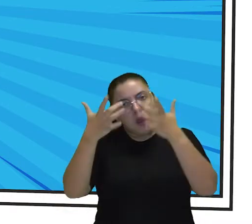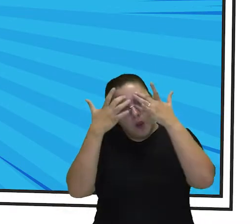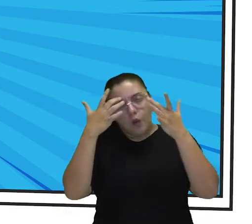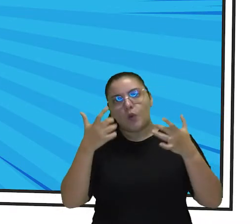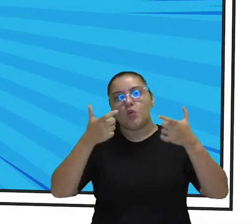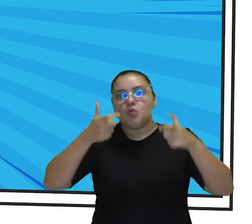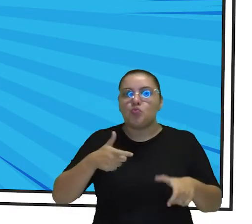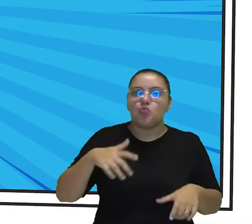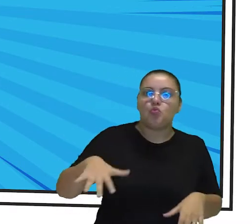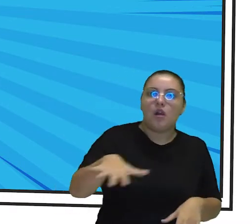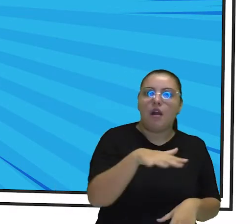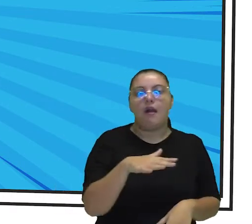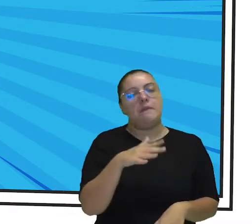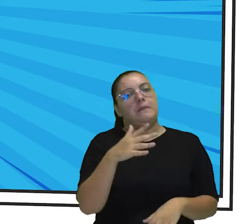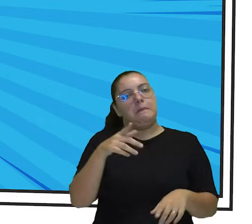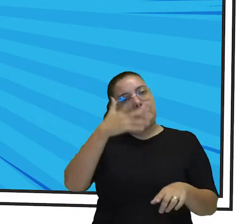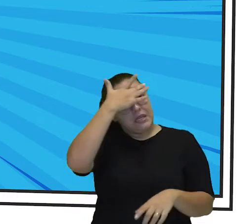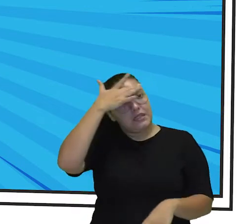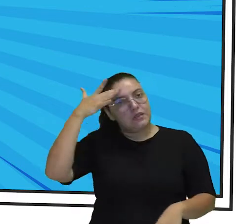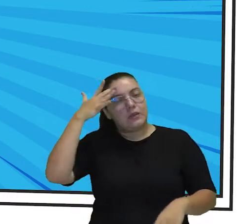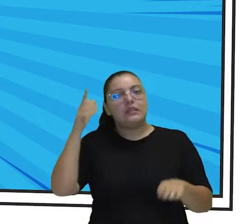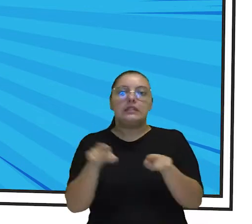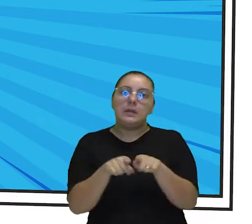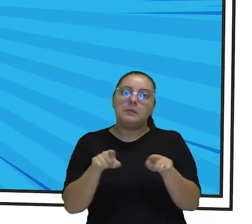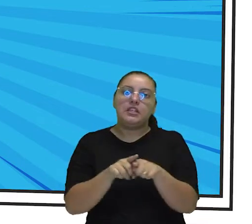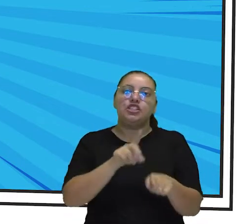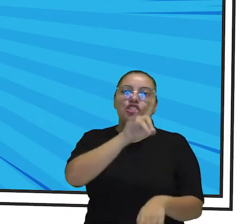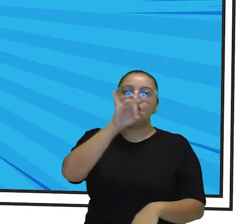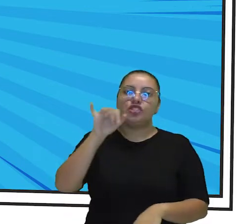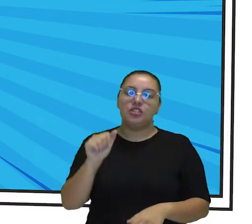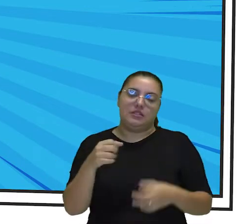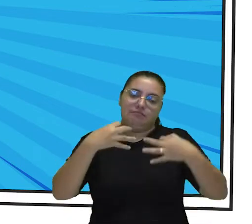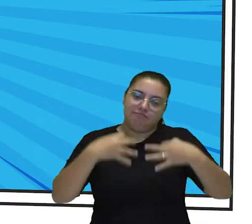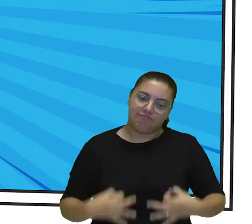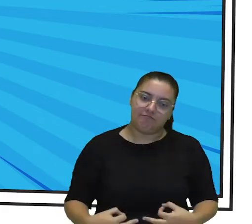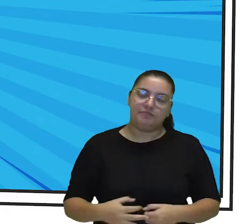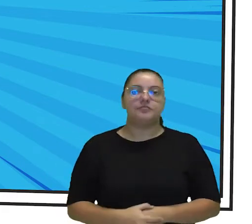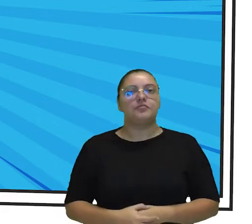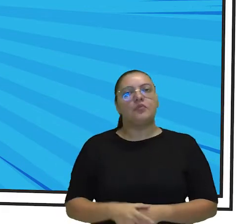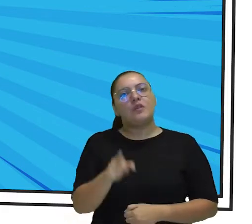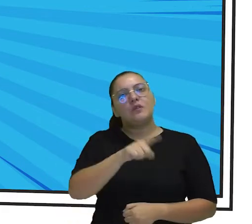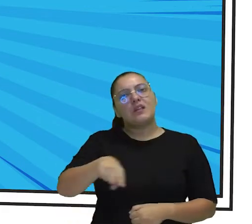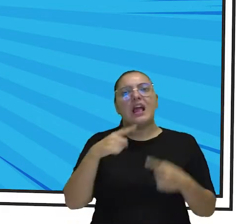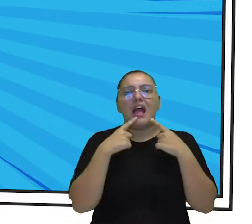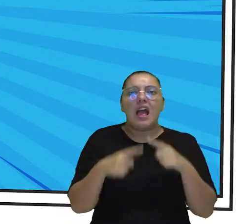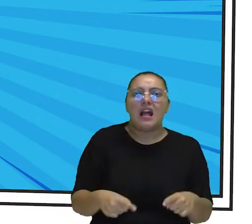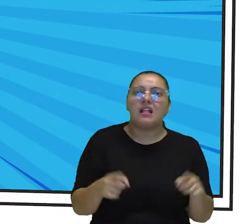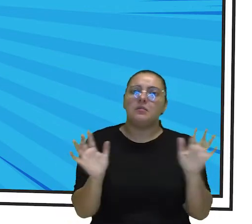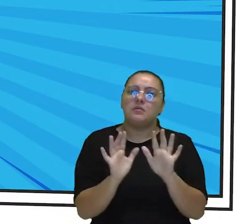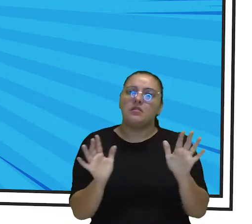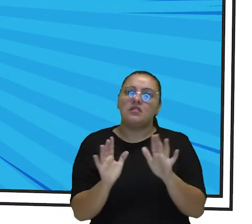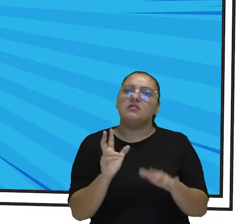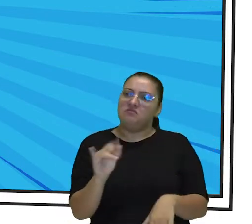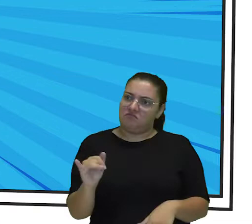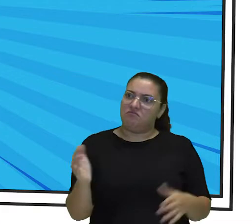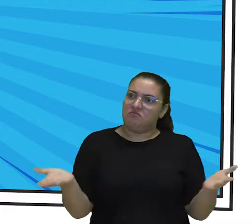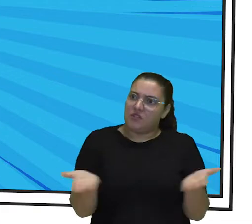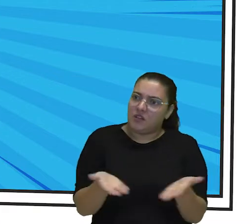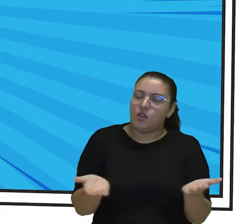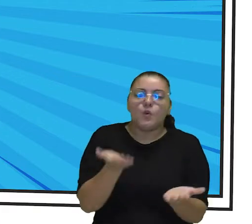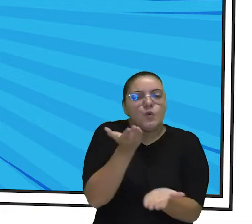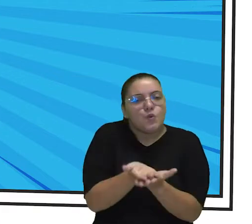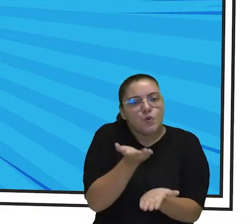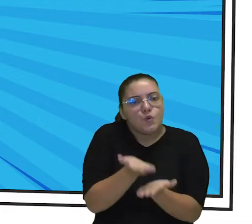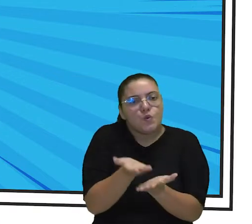lugares, pessoas e também saber as datas. Então, não reclama, vai para cima,